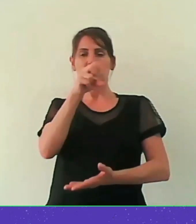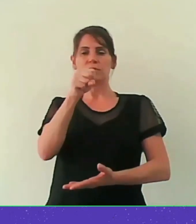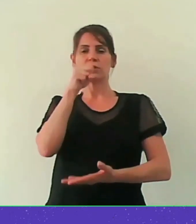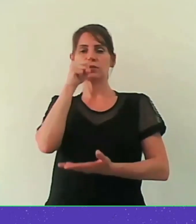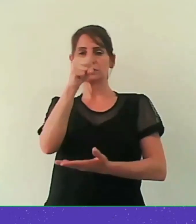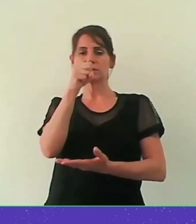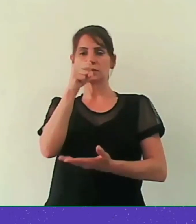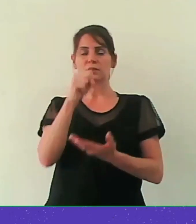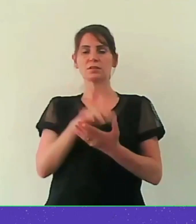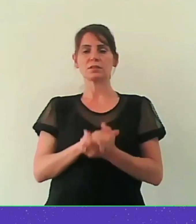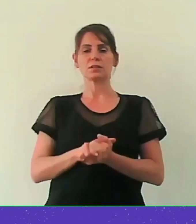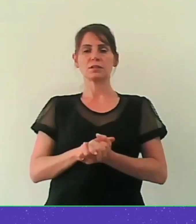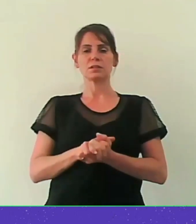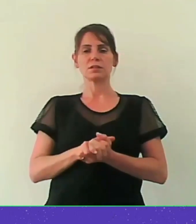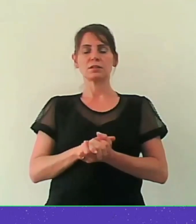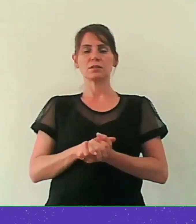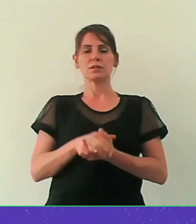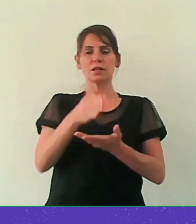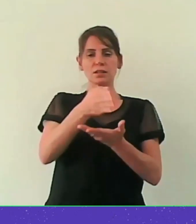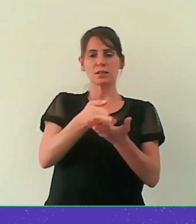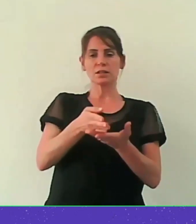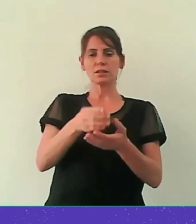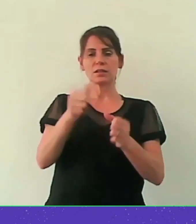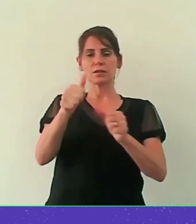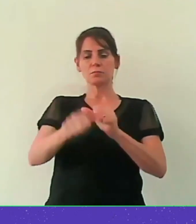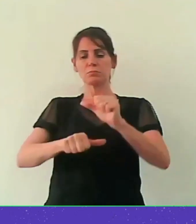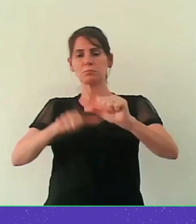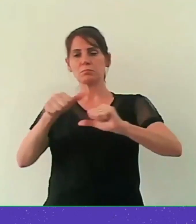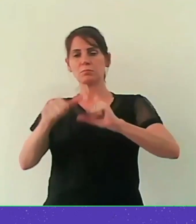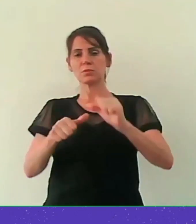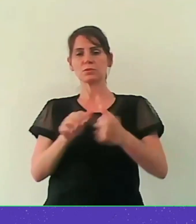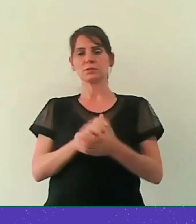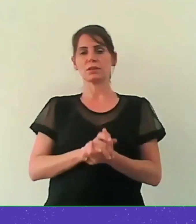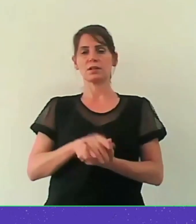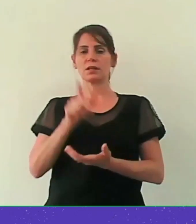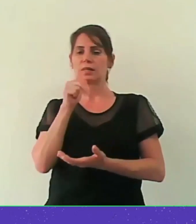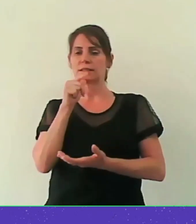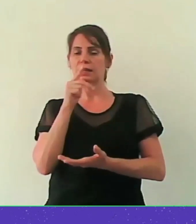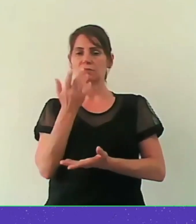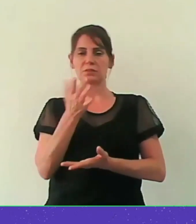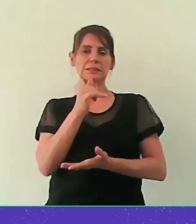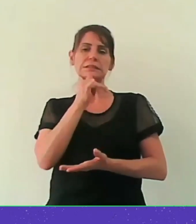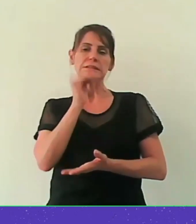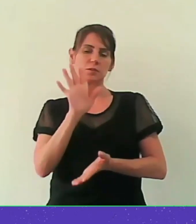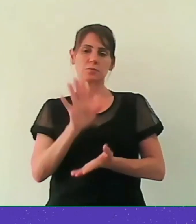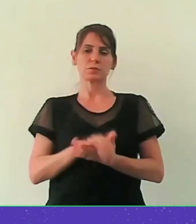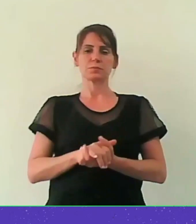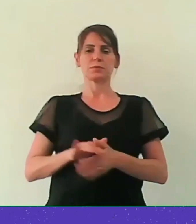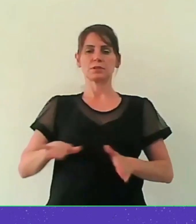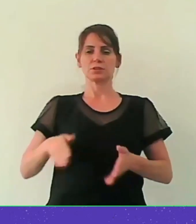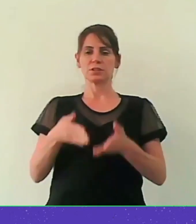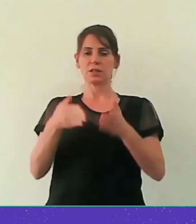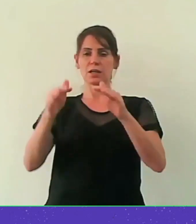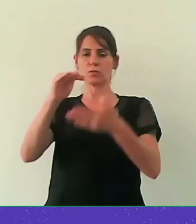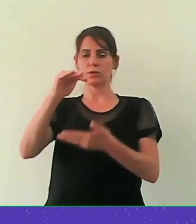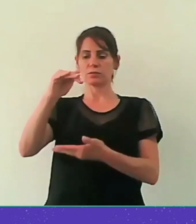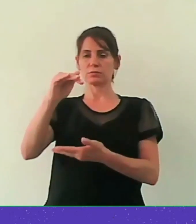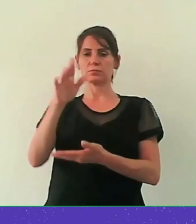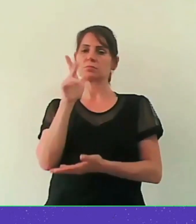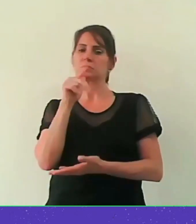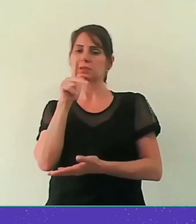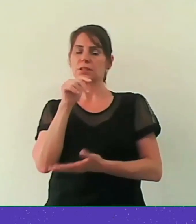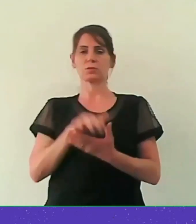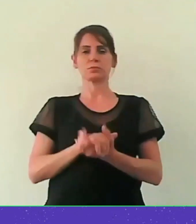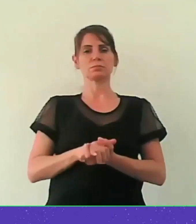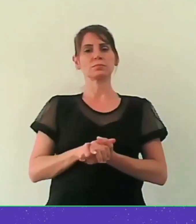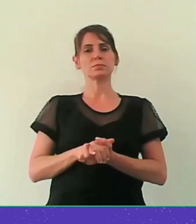e desloco essa garrafa. Eu realizei um trabalho. Vocês estão entendendo?